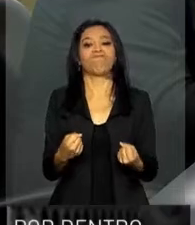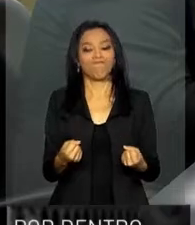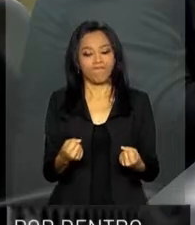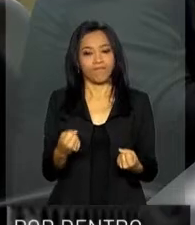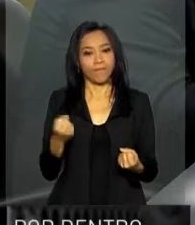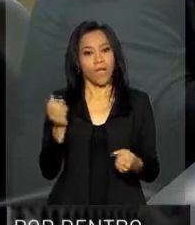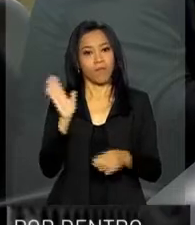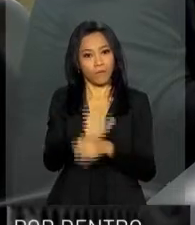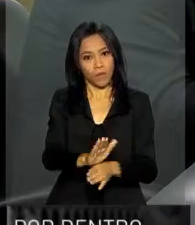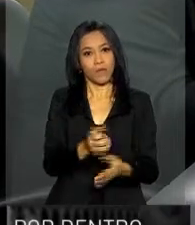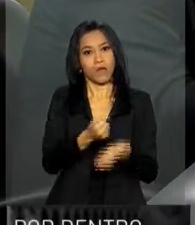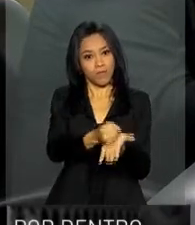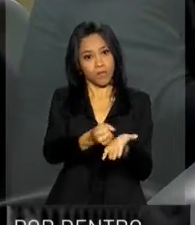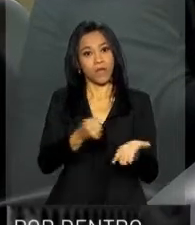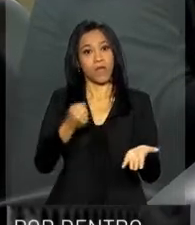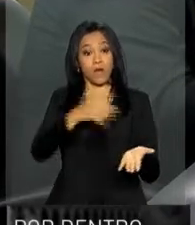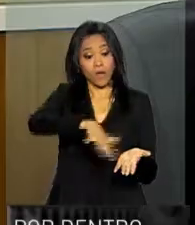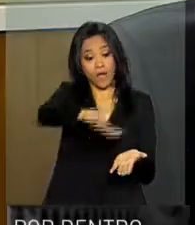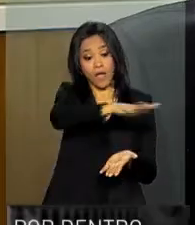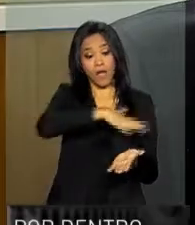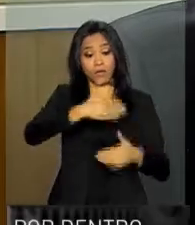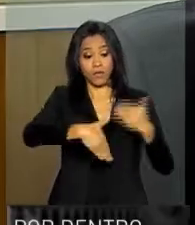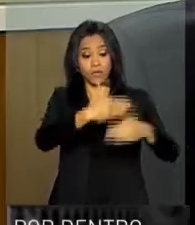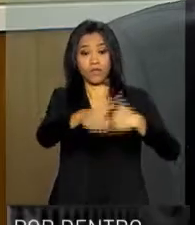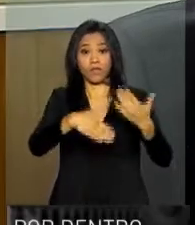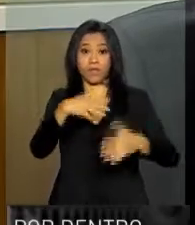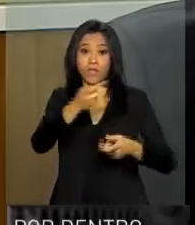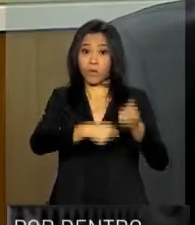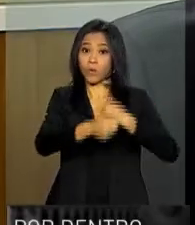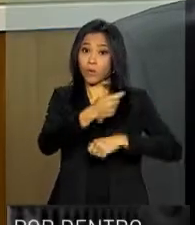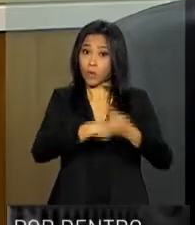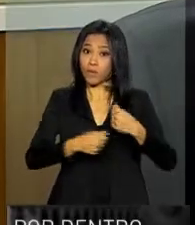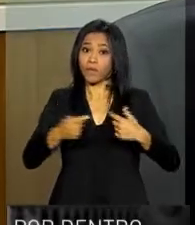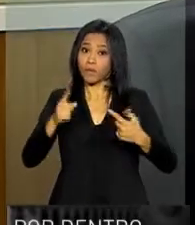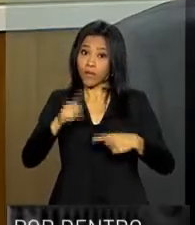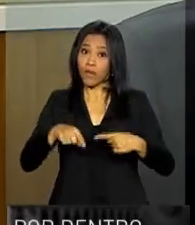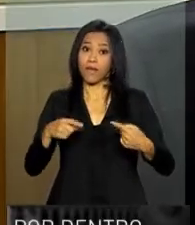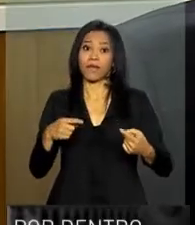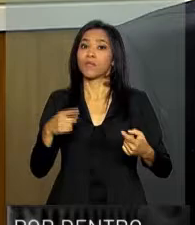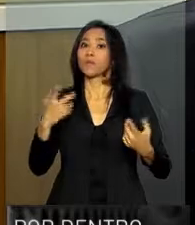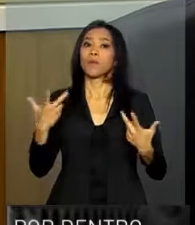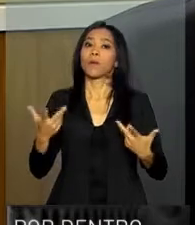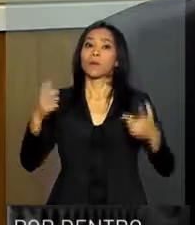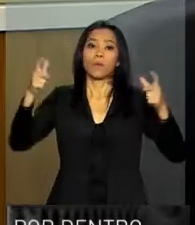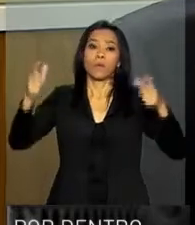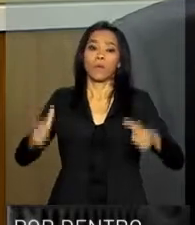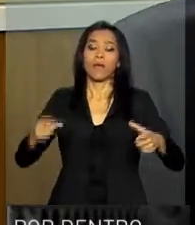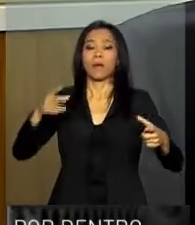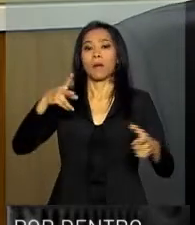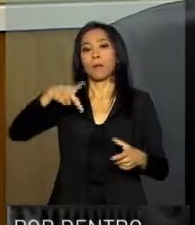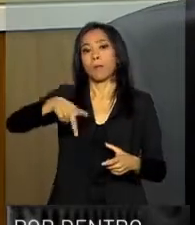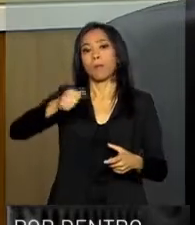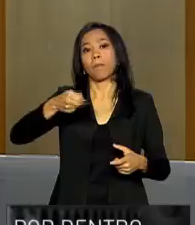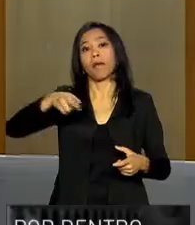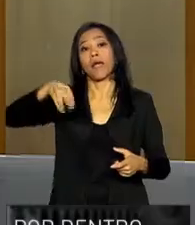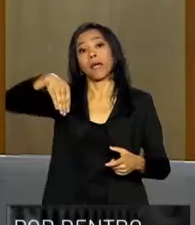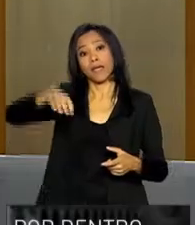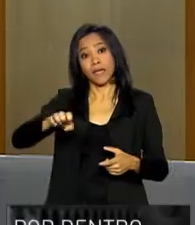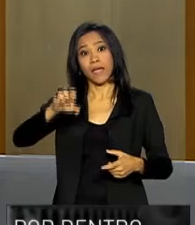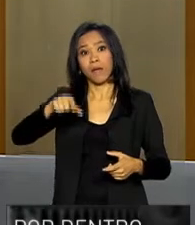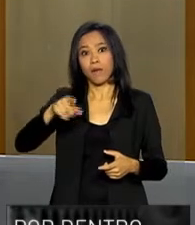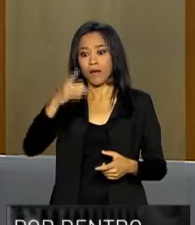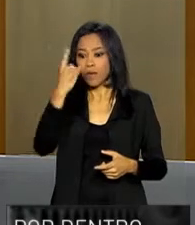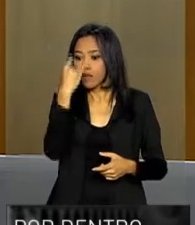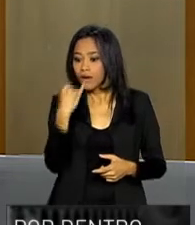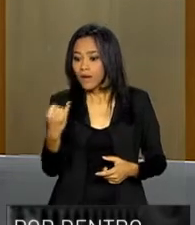desenvolvimento desse tipo de atração porque o nome disso em turismo atração que não é um parque temático é como se fosse um pedaço então é uma